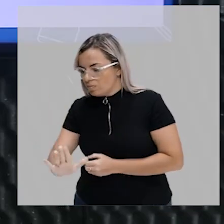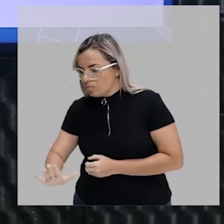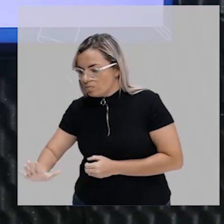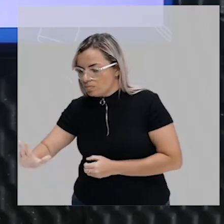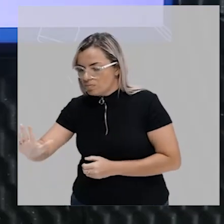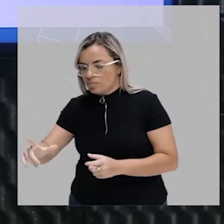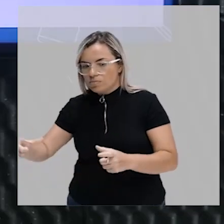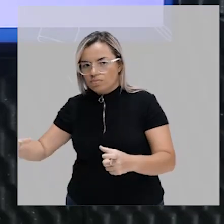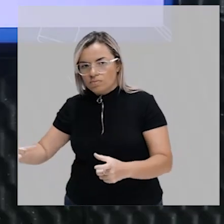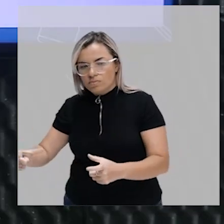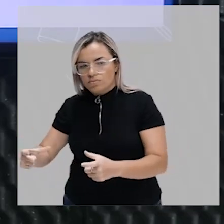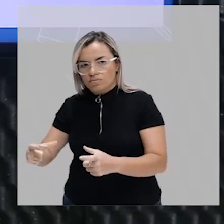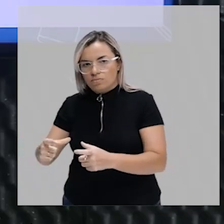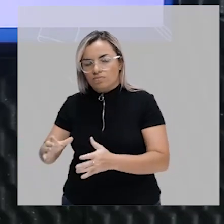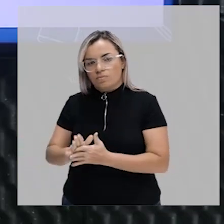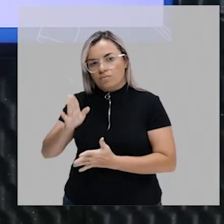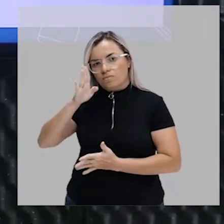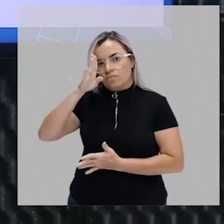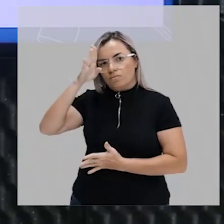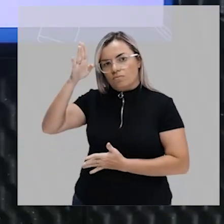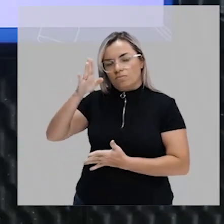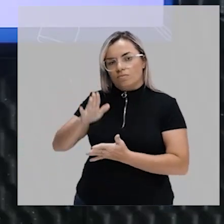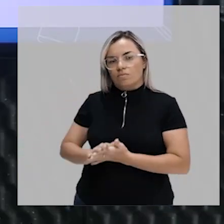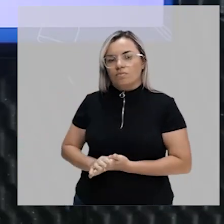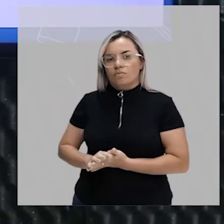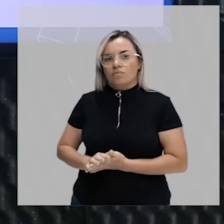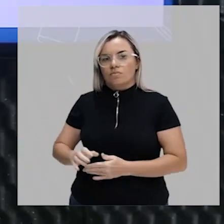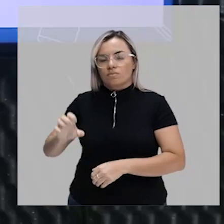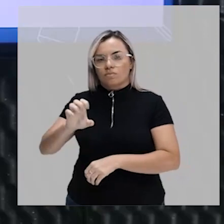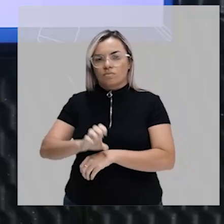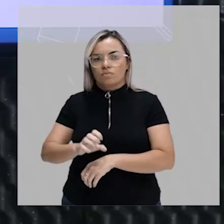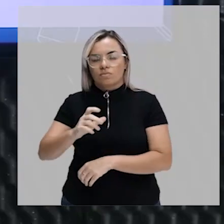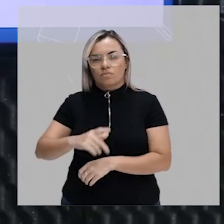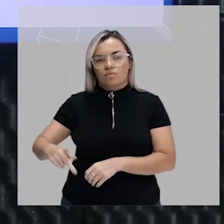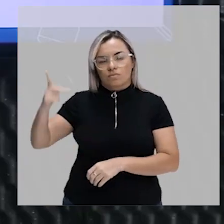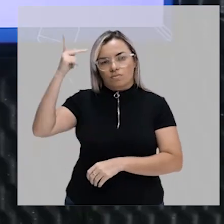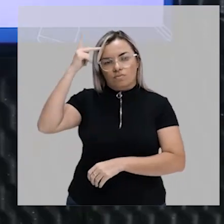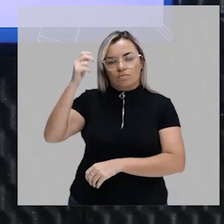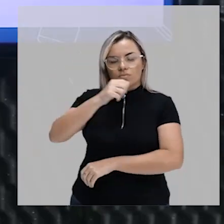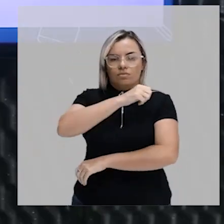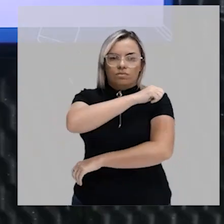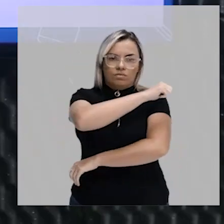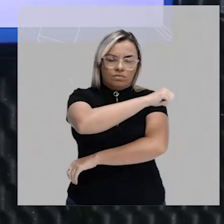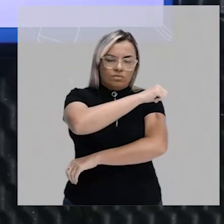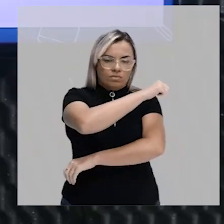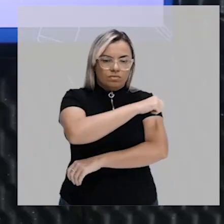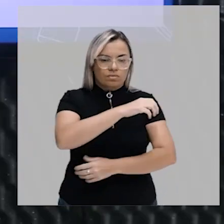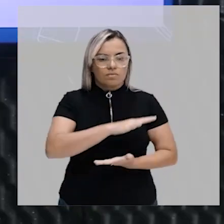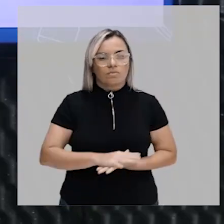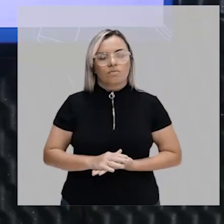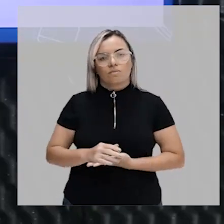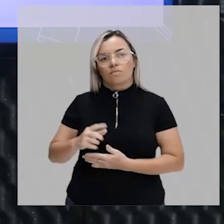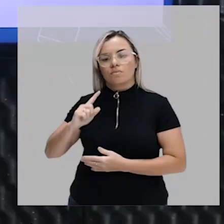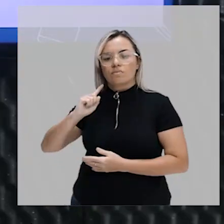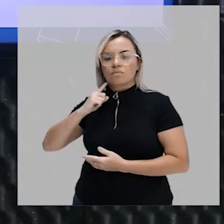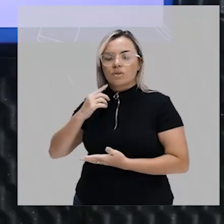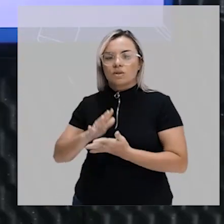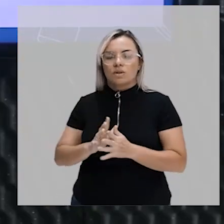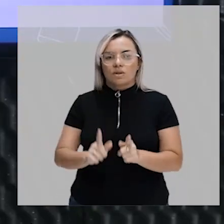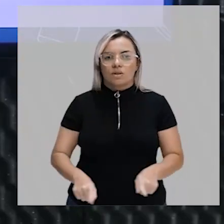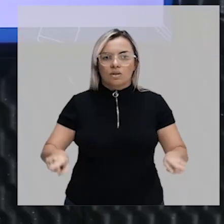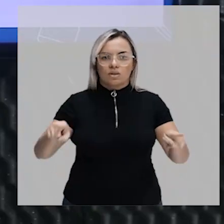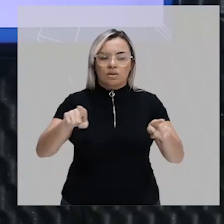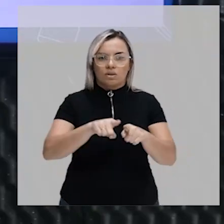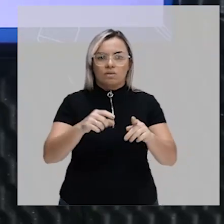Santos dizia, né, ali principalmente os estados de São Paulo, de Rio de Janeiro e Minas Gerais, e também características físicas, tá